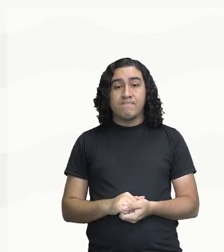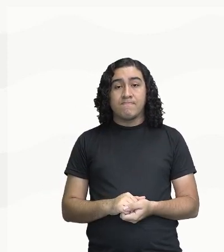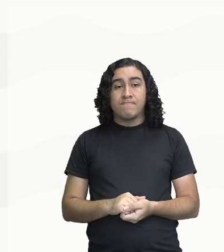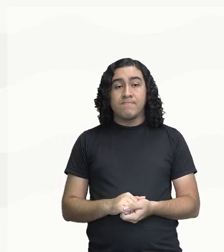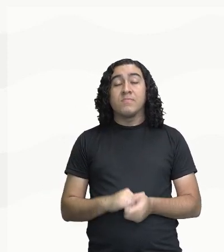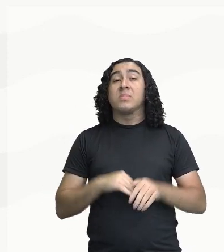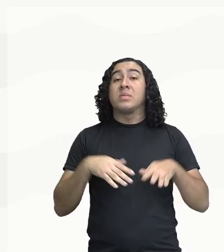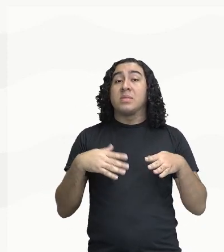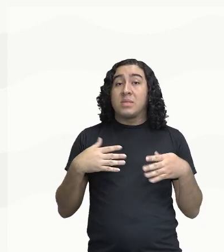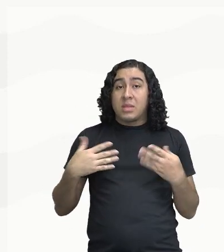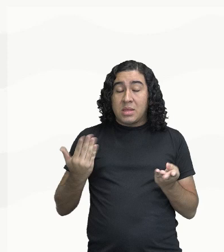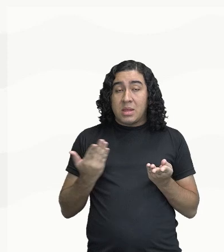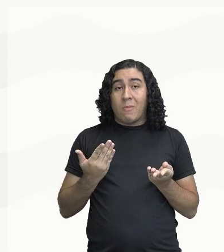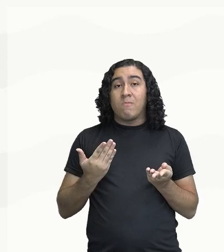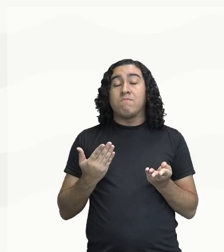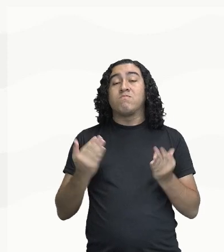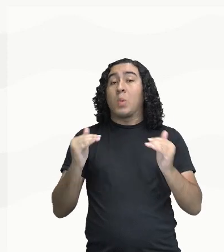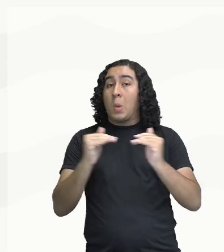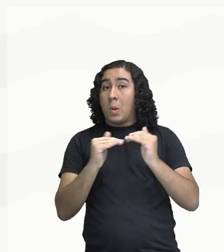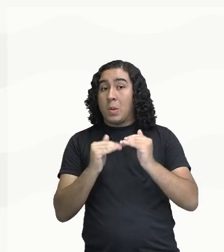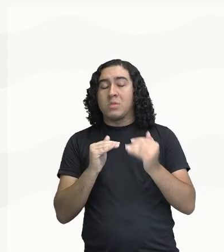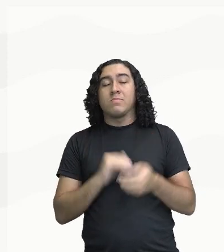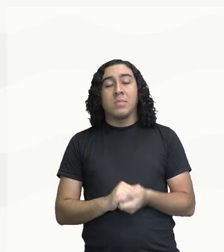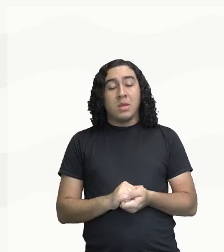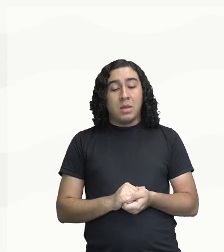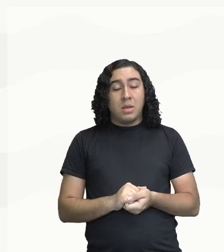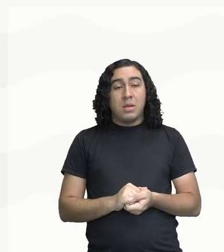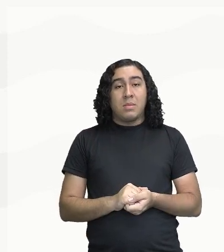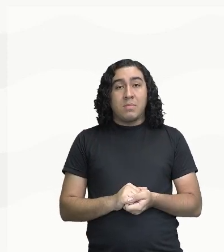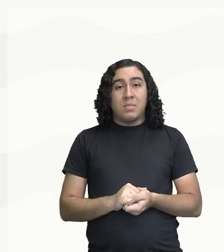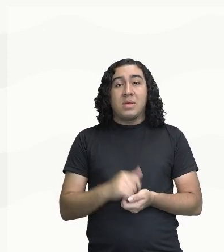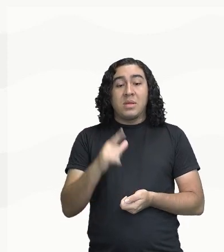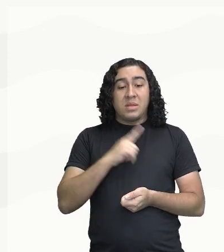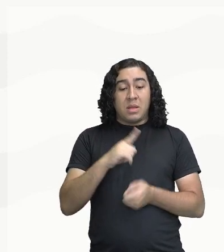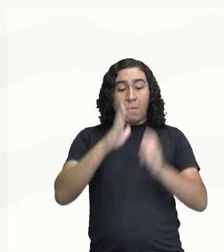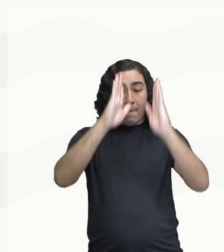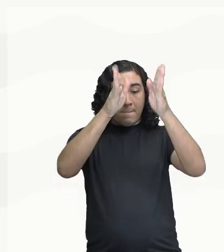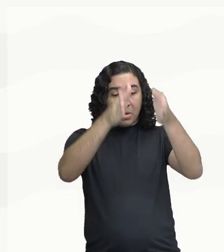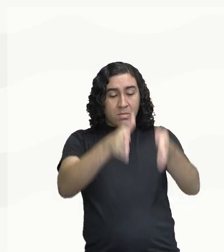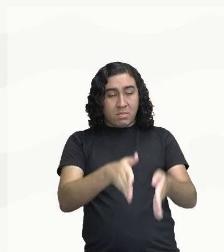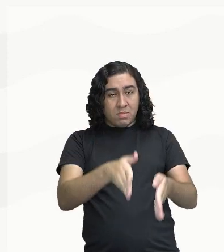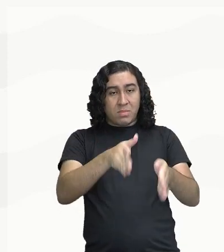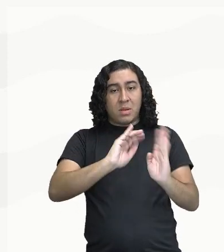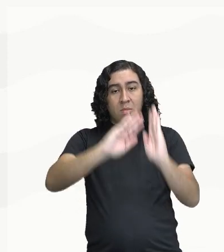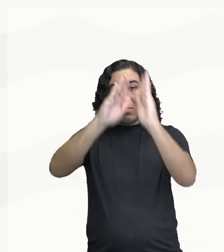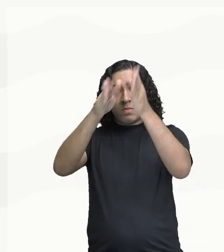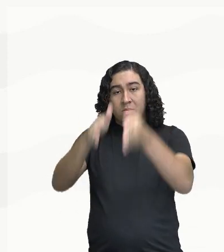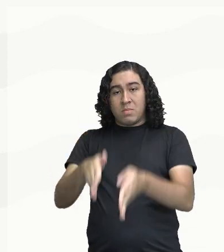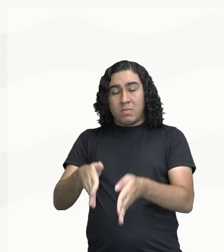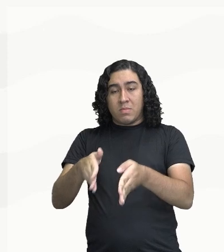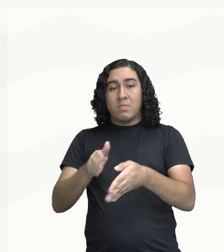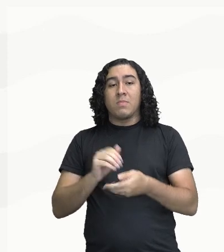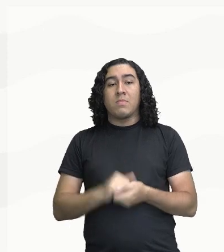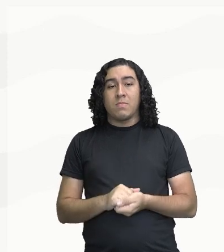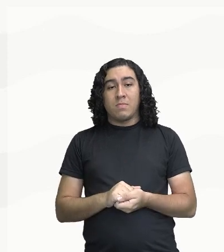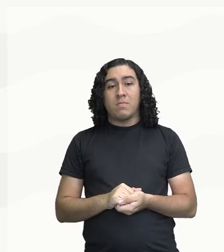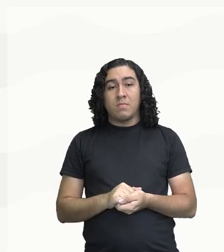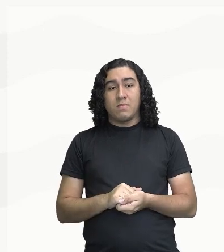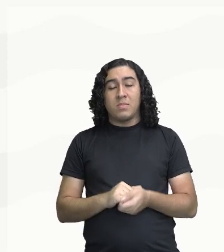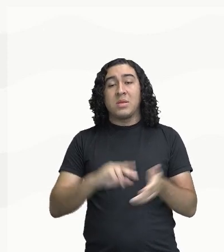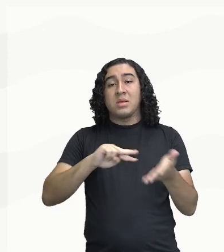convencionar que cada intervalo construído é fechado à esquerda e aberto à direita. Isto é, a